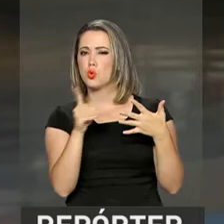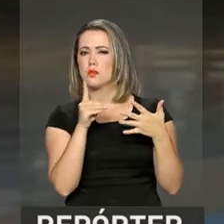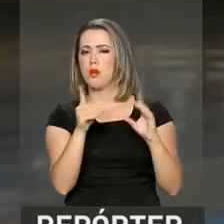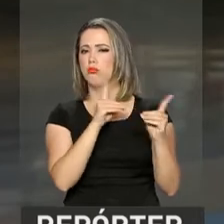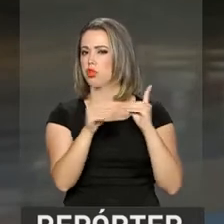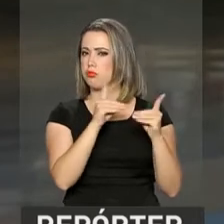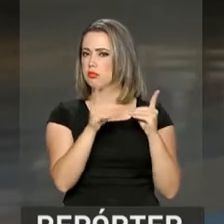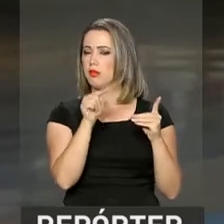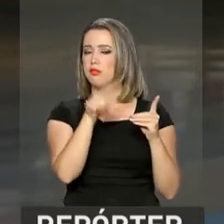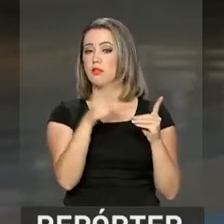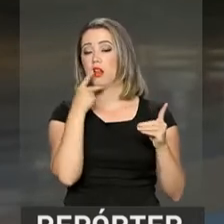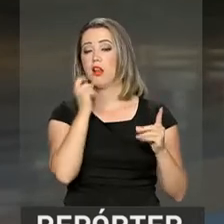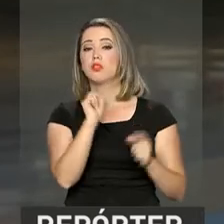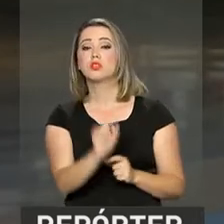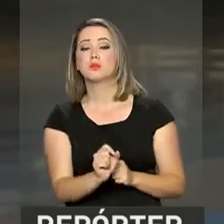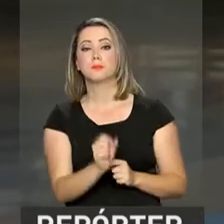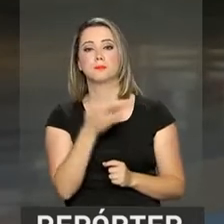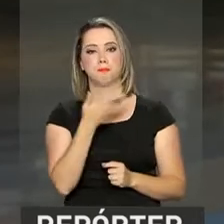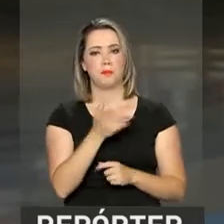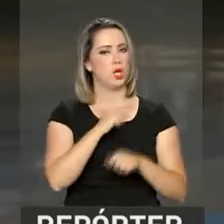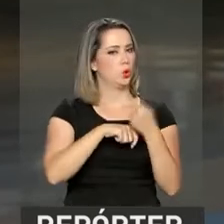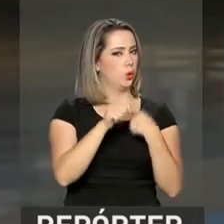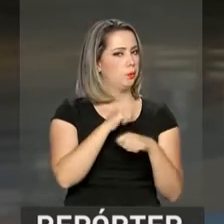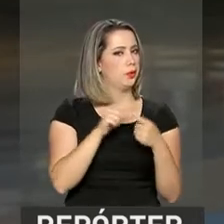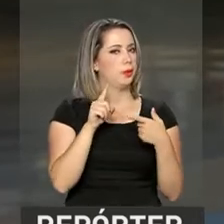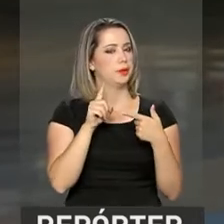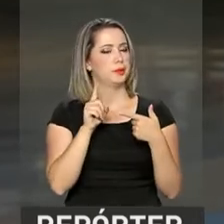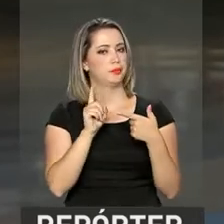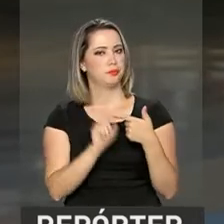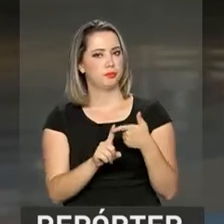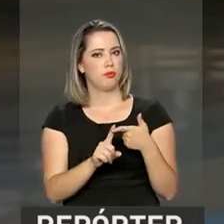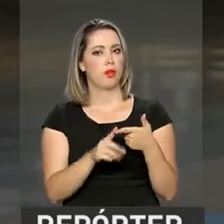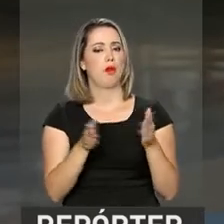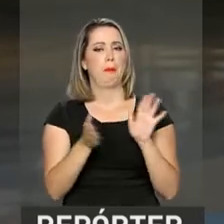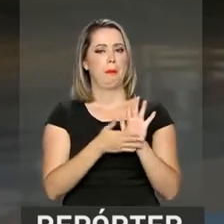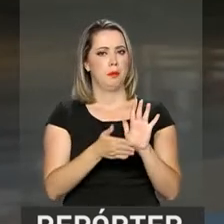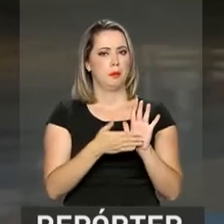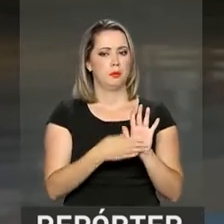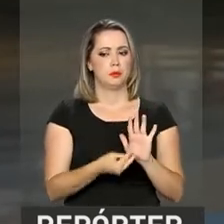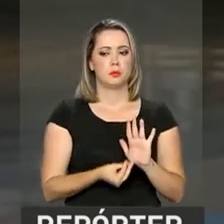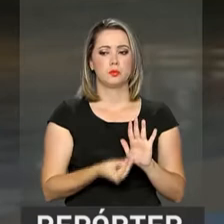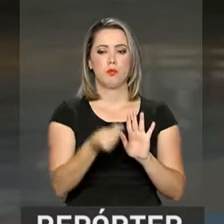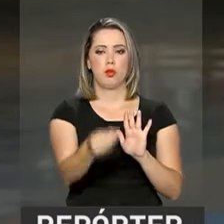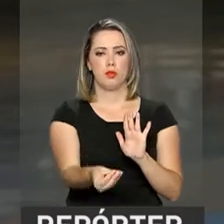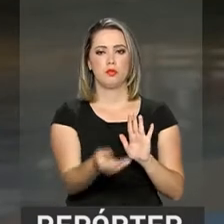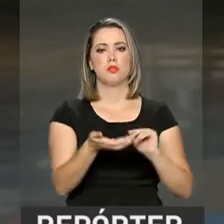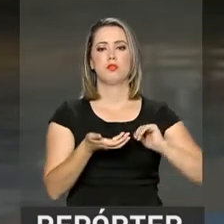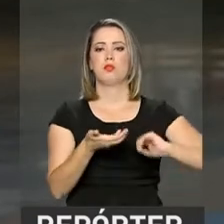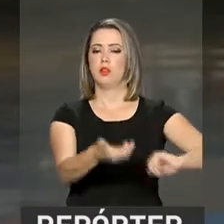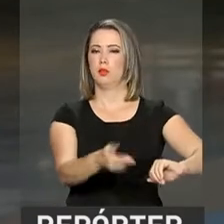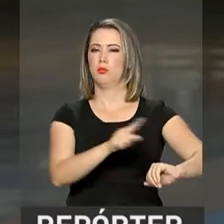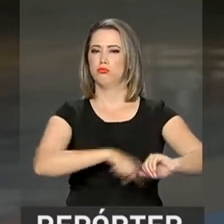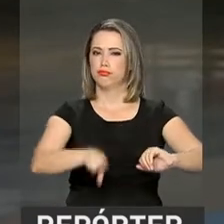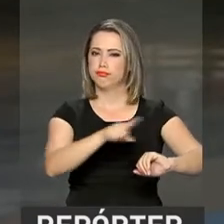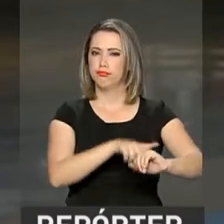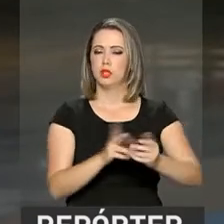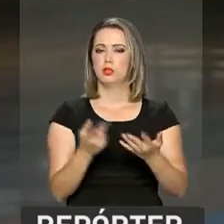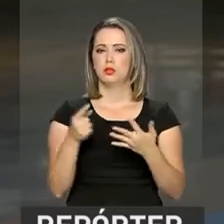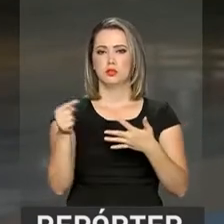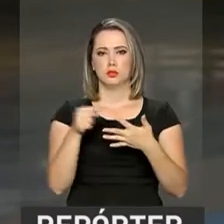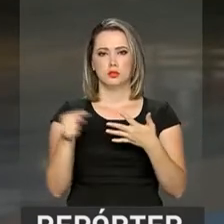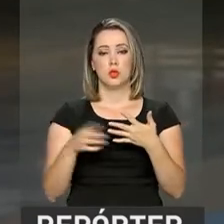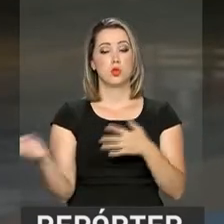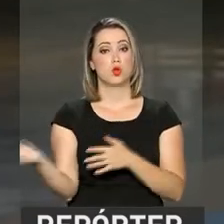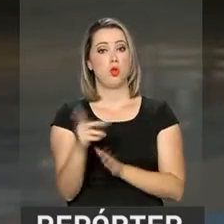exemplo sobre a recuperação da economia brasileira as propostas enviadas pelo governo ao congresso nacional entre elas a